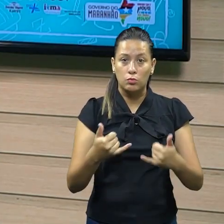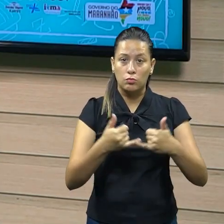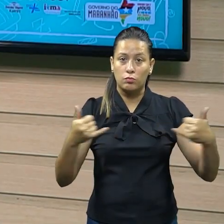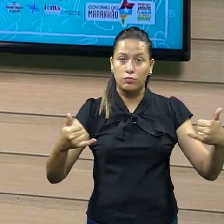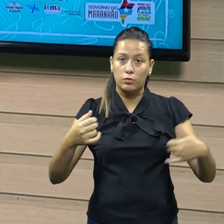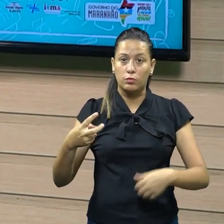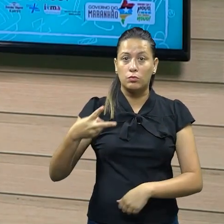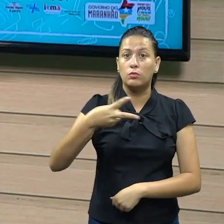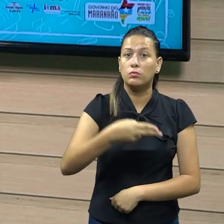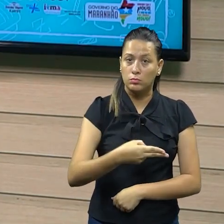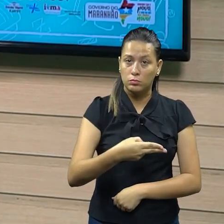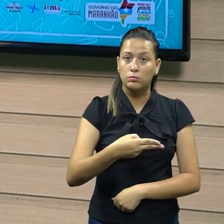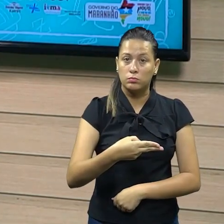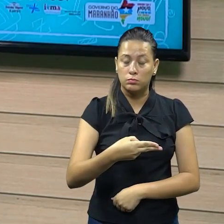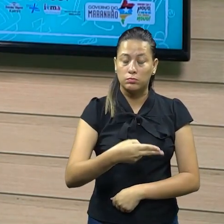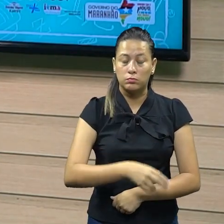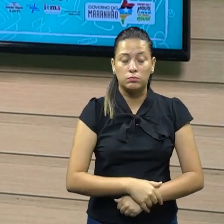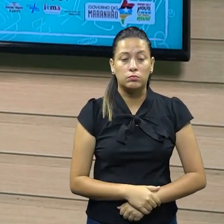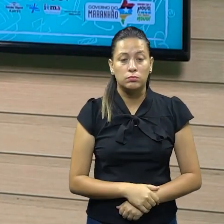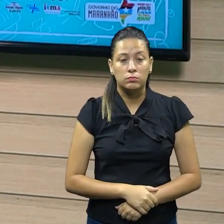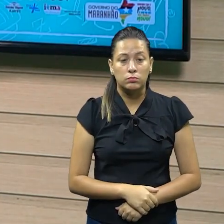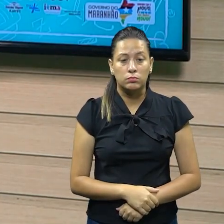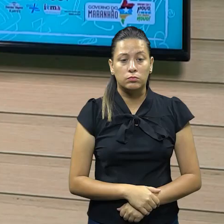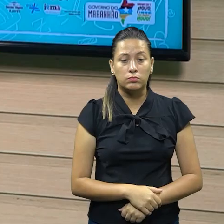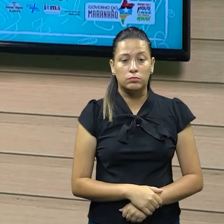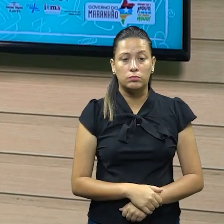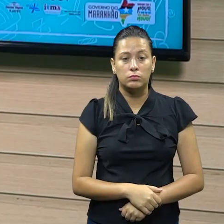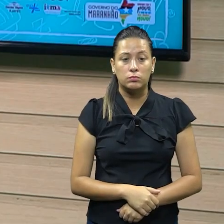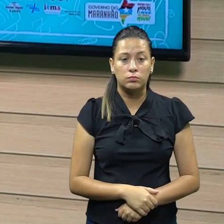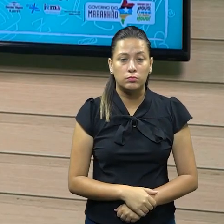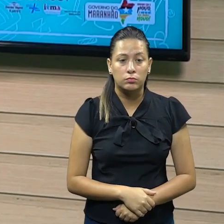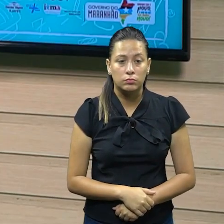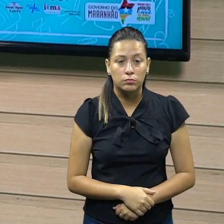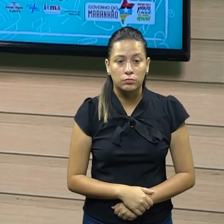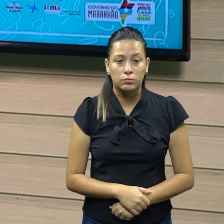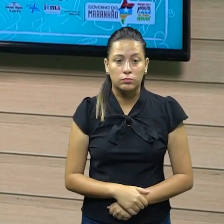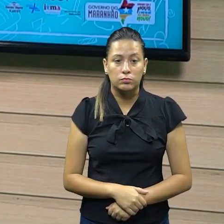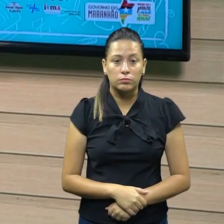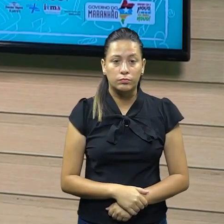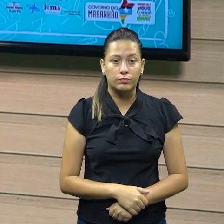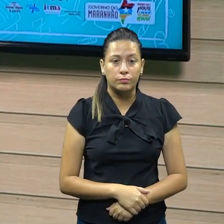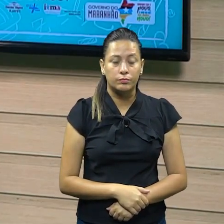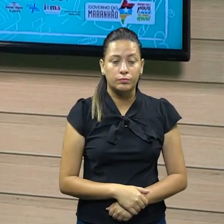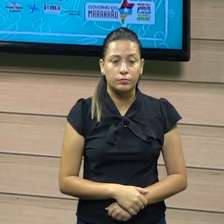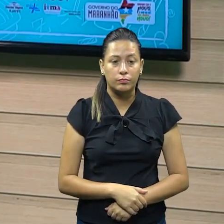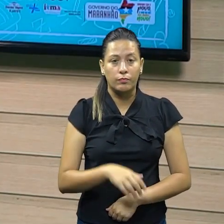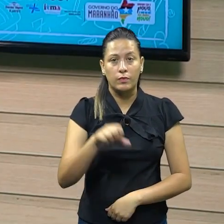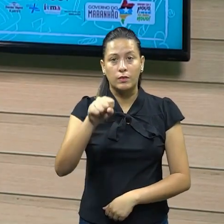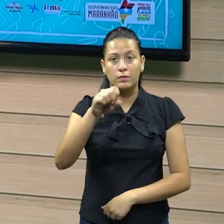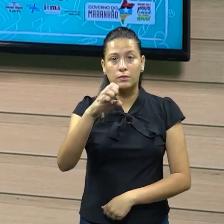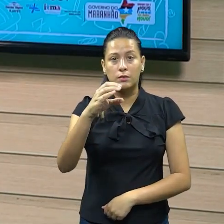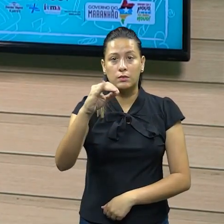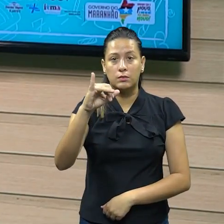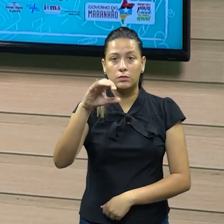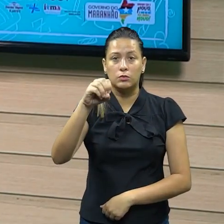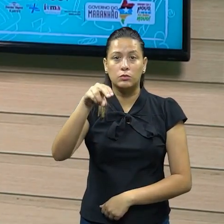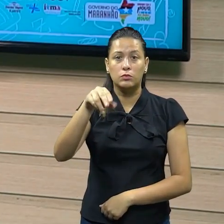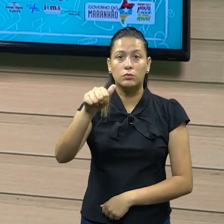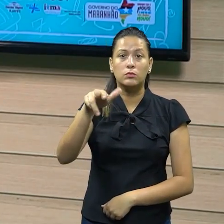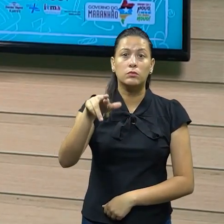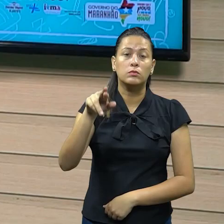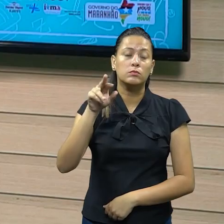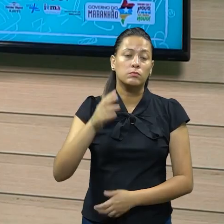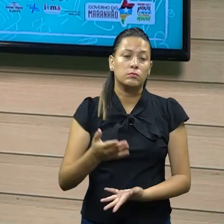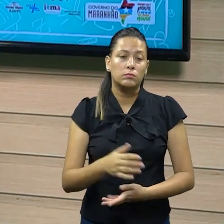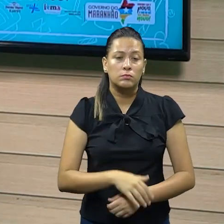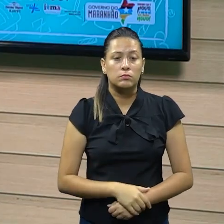fio condutor, que leva a energia para aquele ambiente, e simplesmente seccionar. O